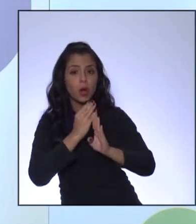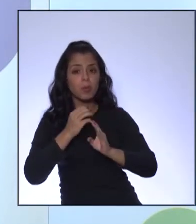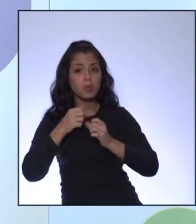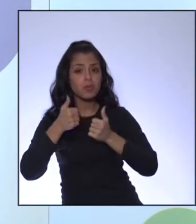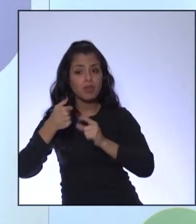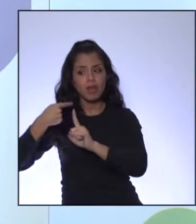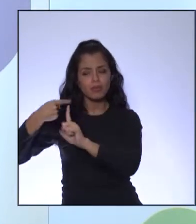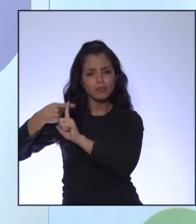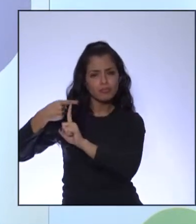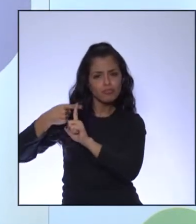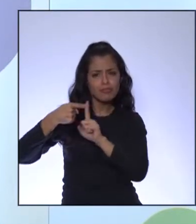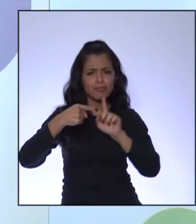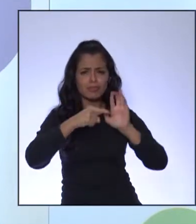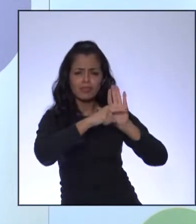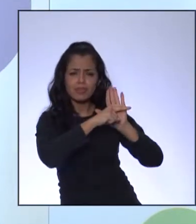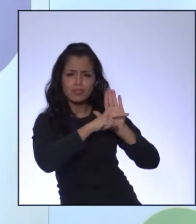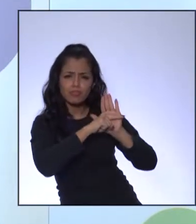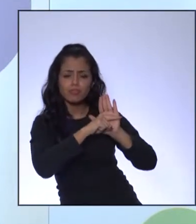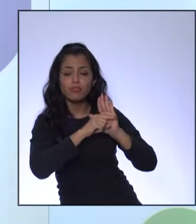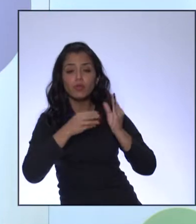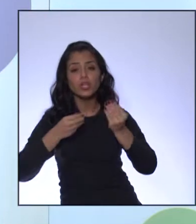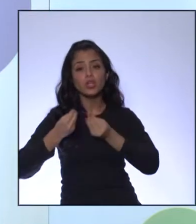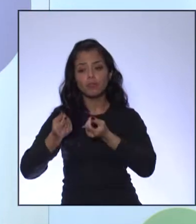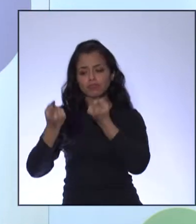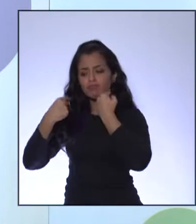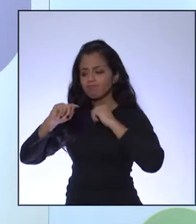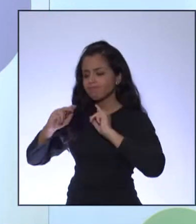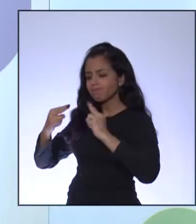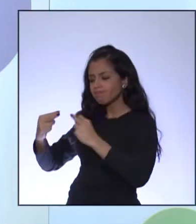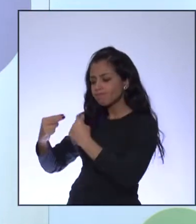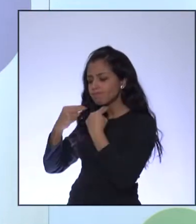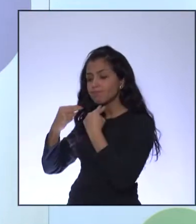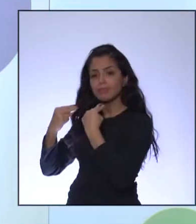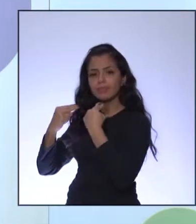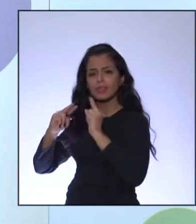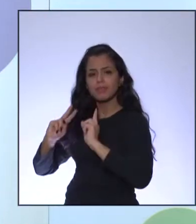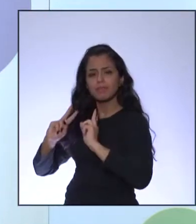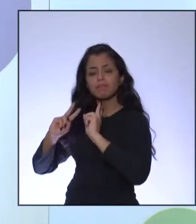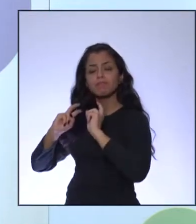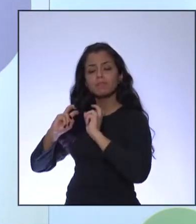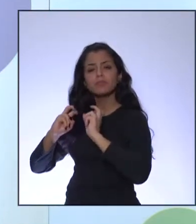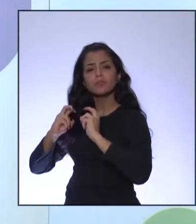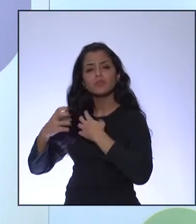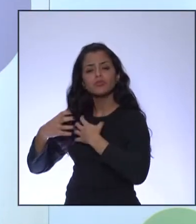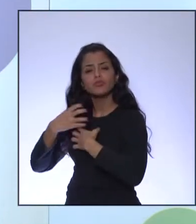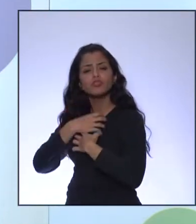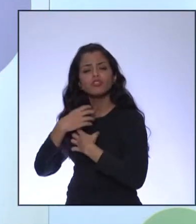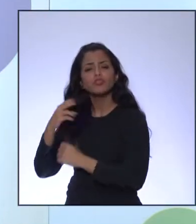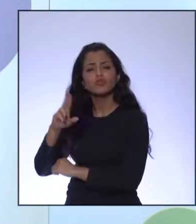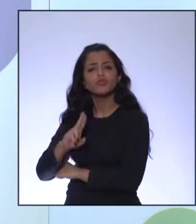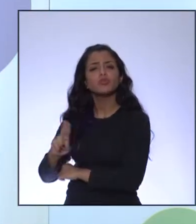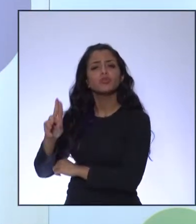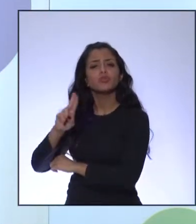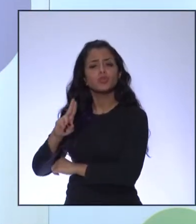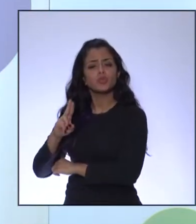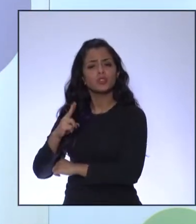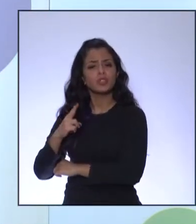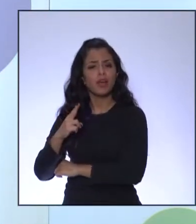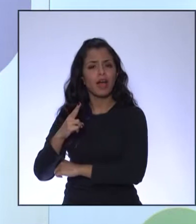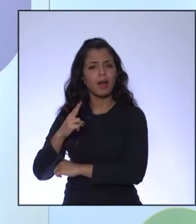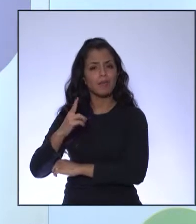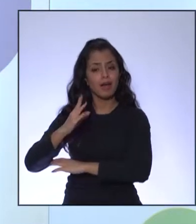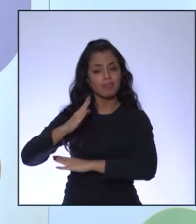você, que você consegue olhar características que você consegue utilizar para desenvolver um projeto